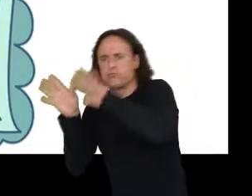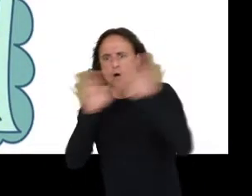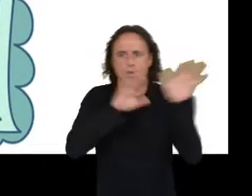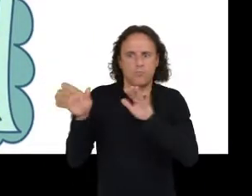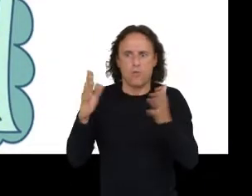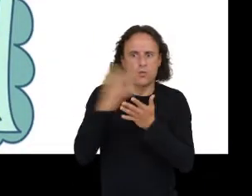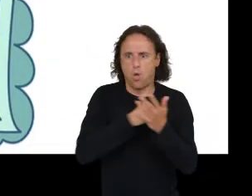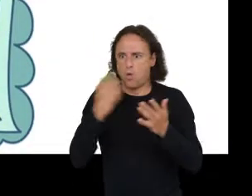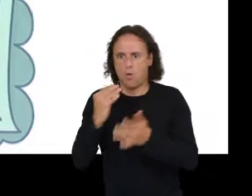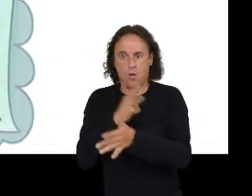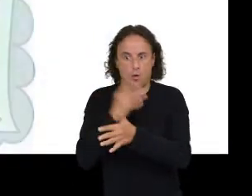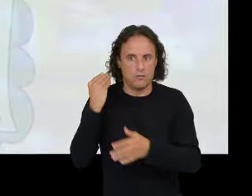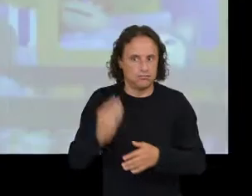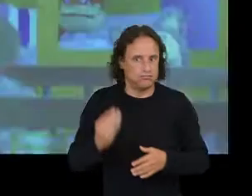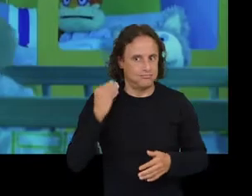¡De moitos reflexos!